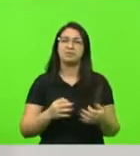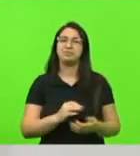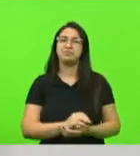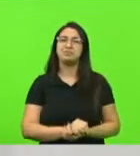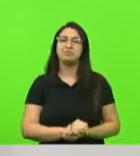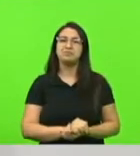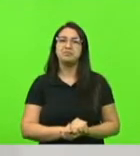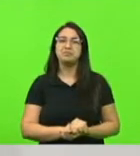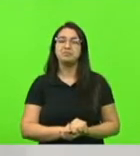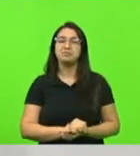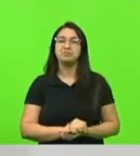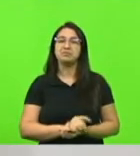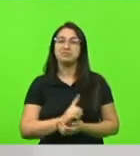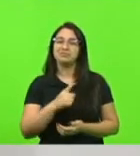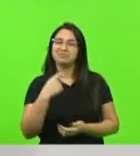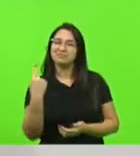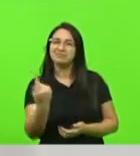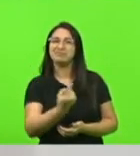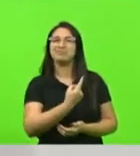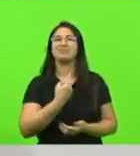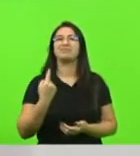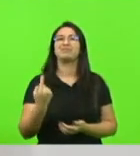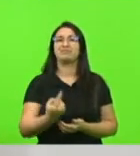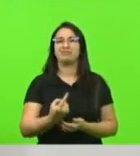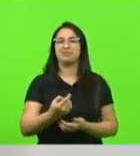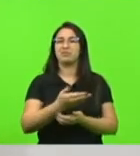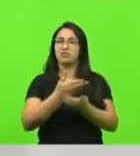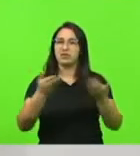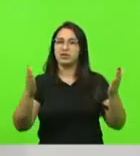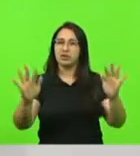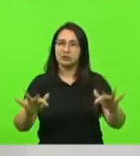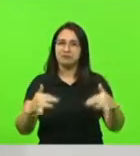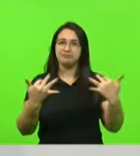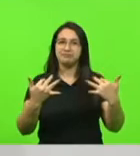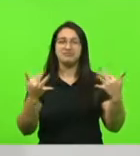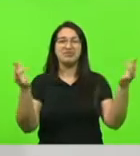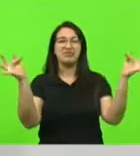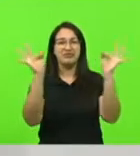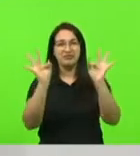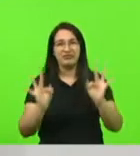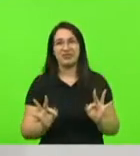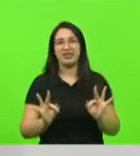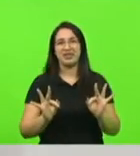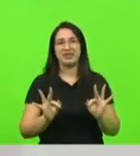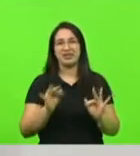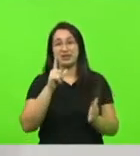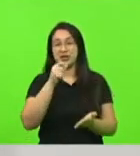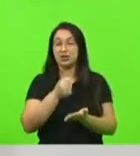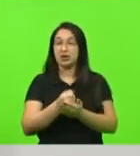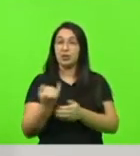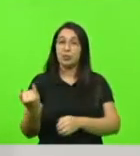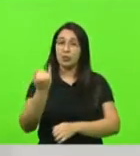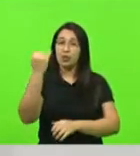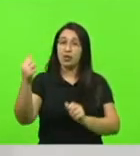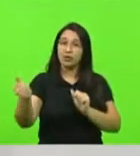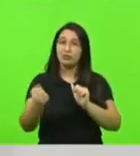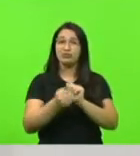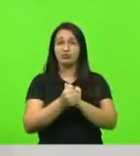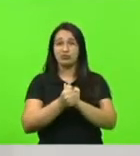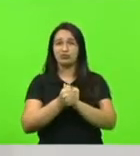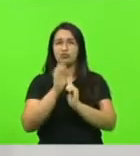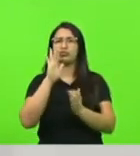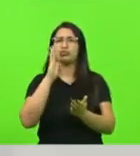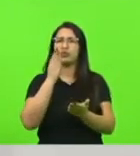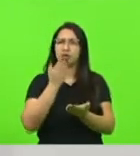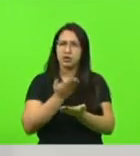isso, companheiros e companheiras, estamos felizes nesse passo importante que damos juntos. Confio que a